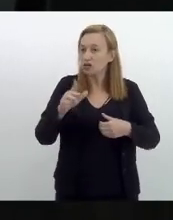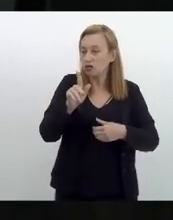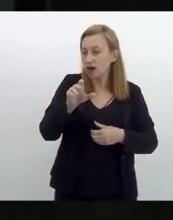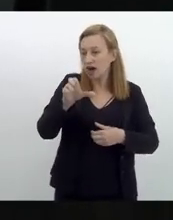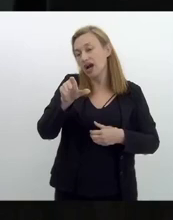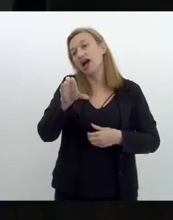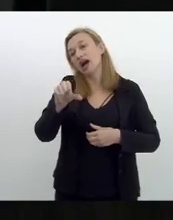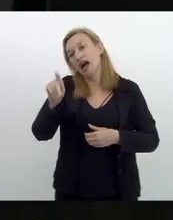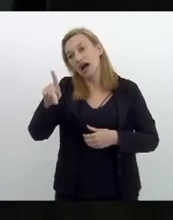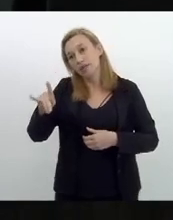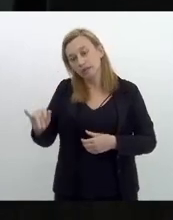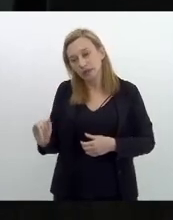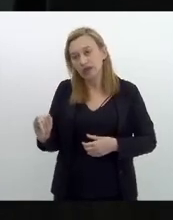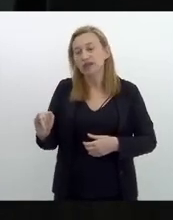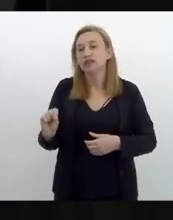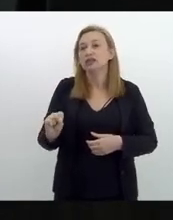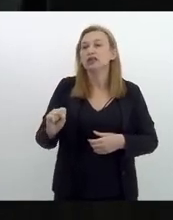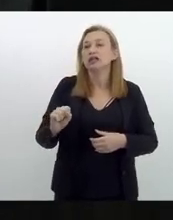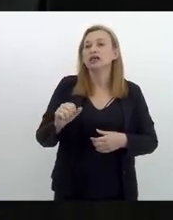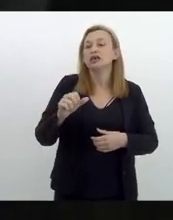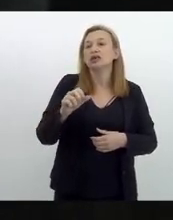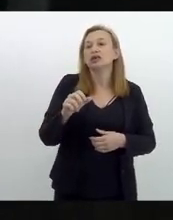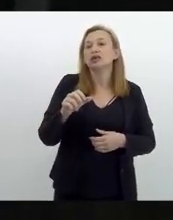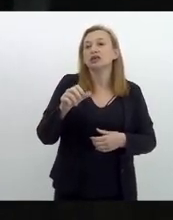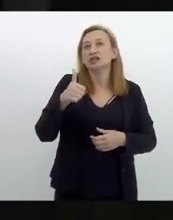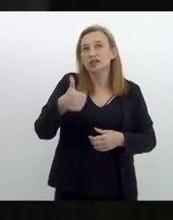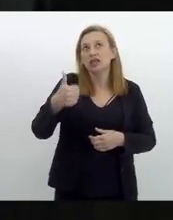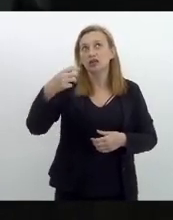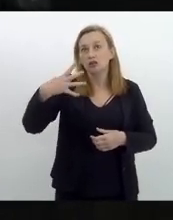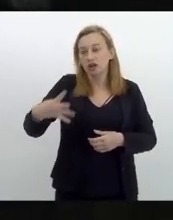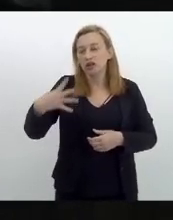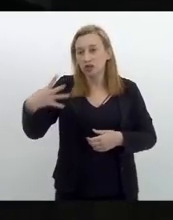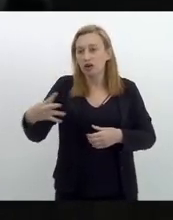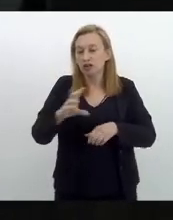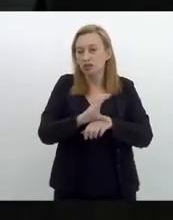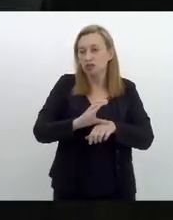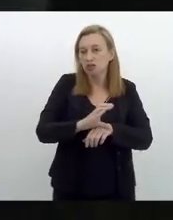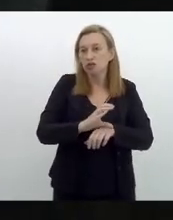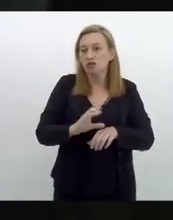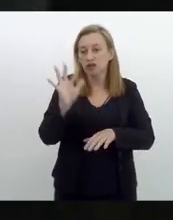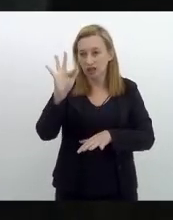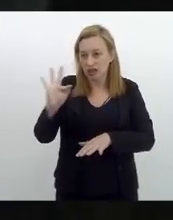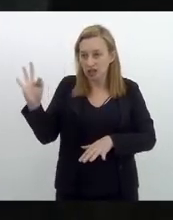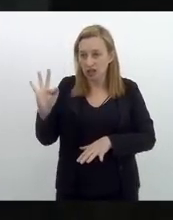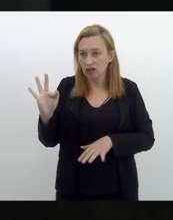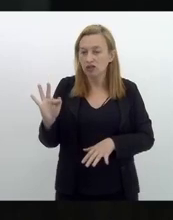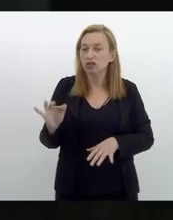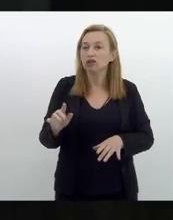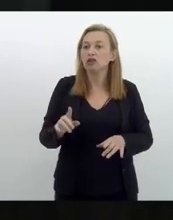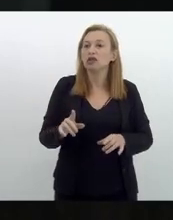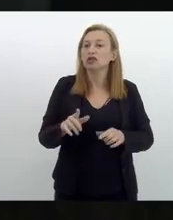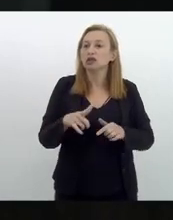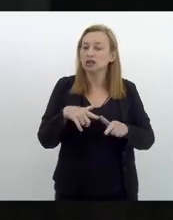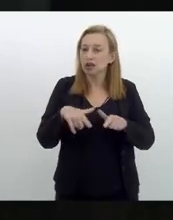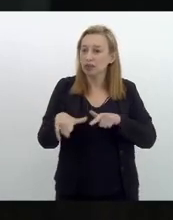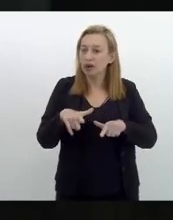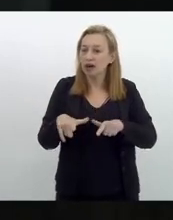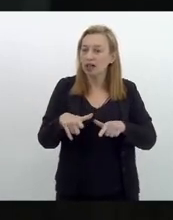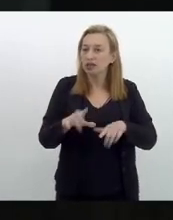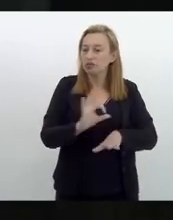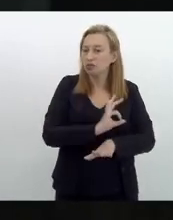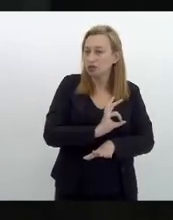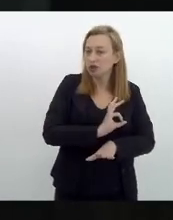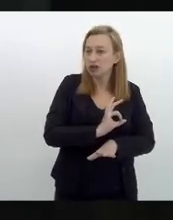e os incisos 1 a 3 do capítulo do artigo 144 da Constituição Federal e o ocupante de cargo de agente federal